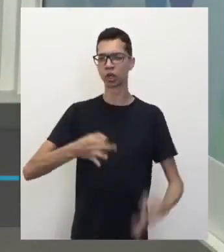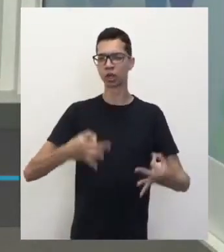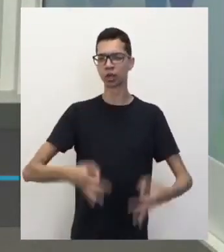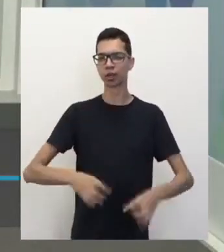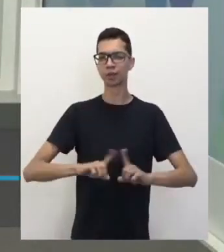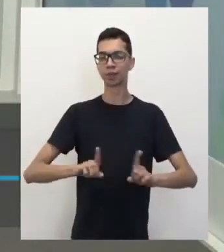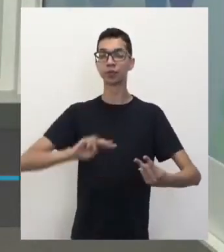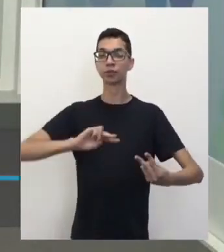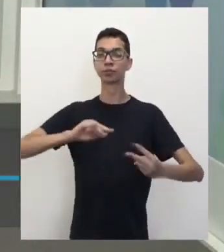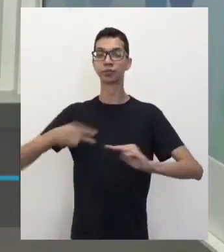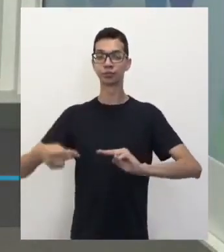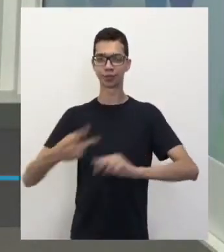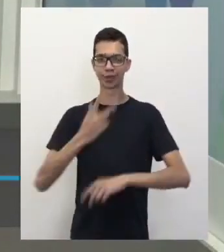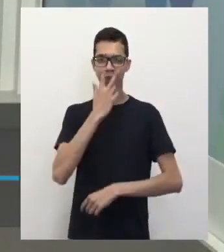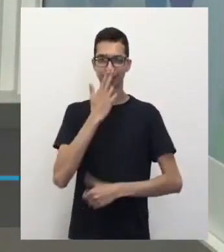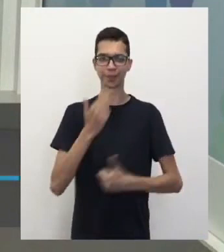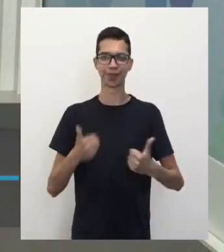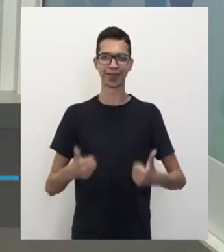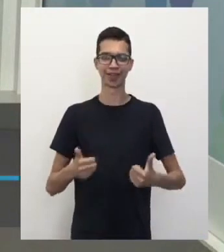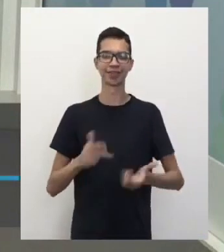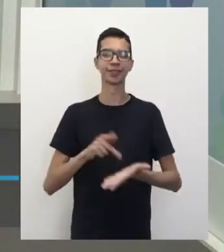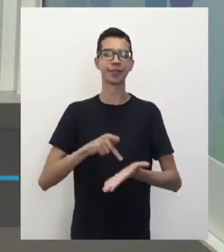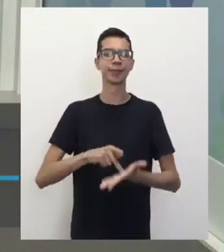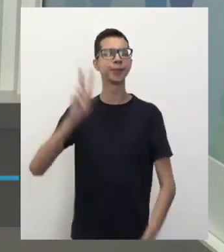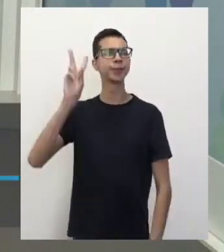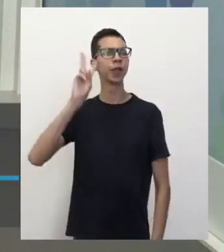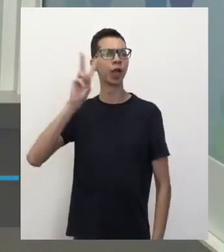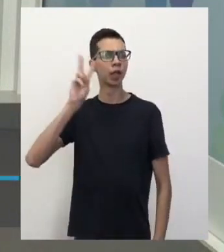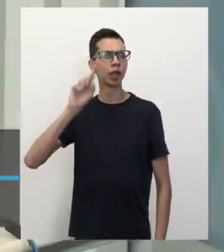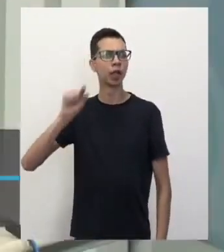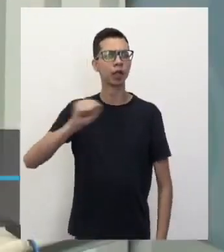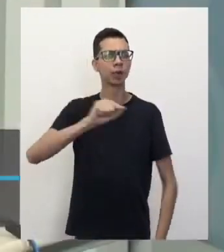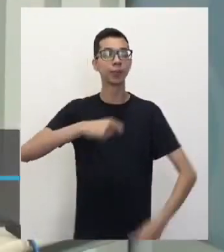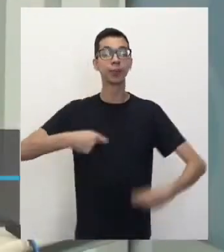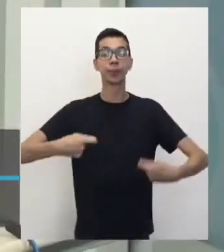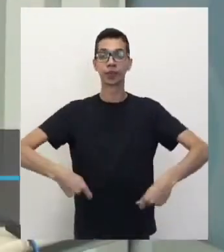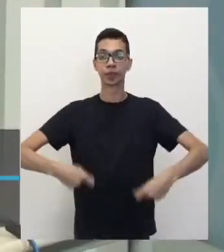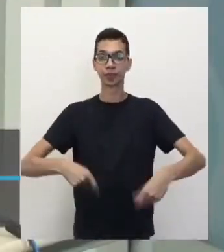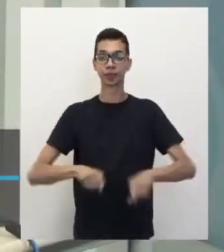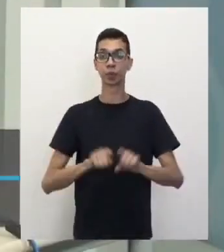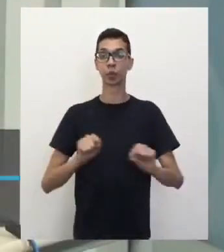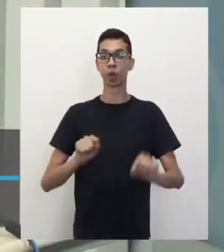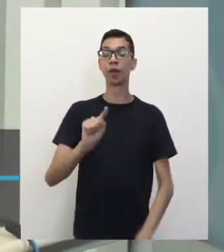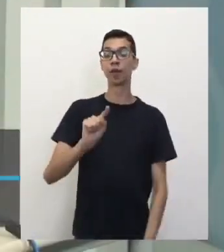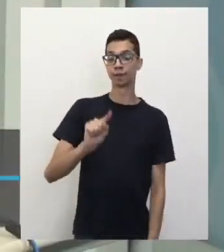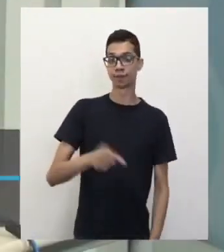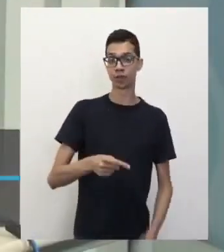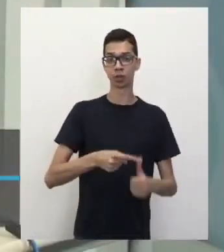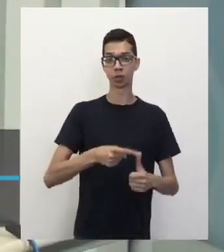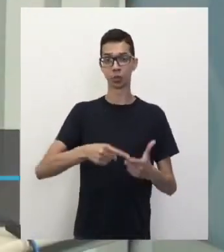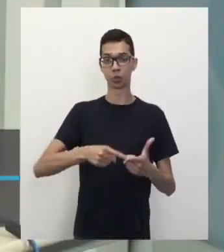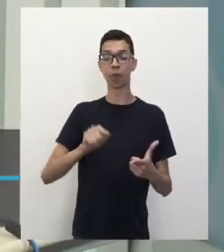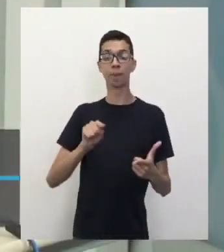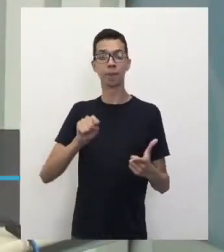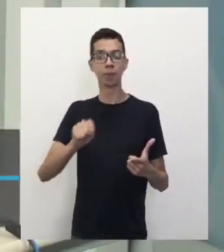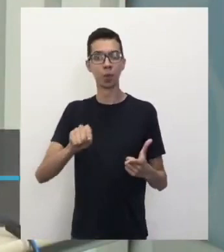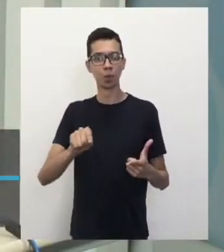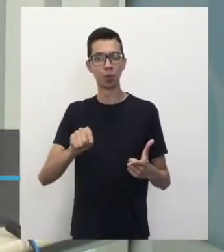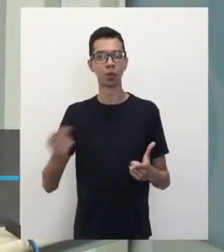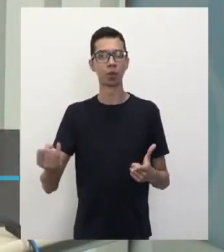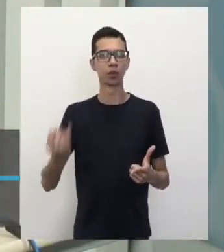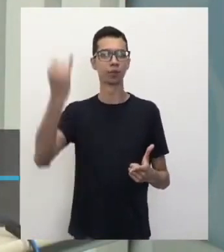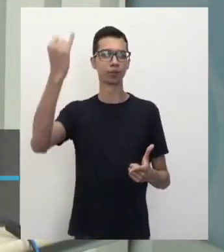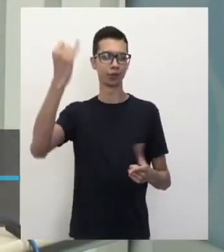exatamente. Bom, então assim, e lembrando, vamos precisar lembrar que as vírgulas, a pontuação, elas também são importantes na parte